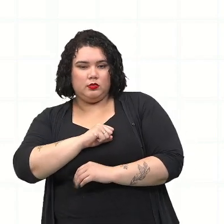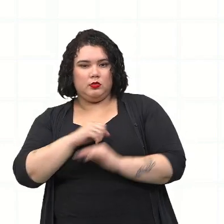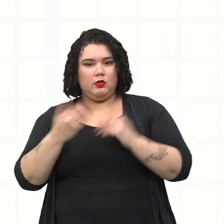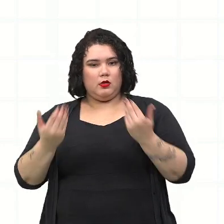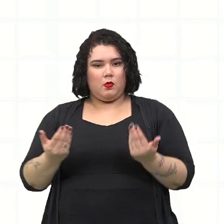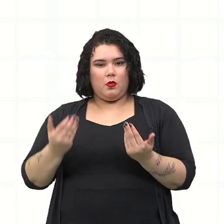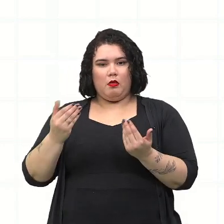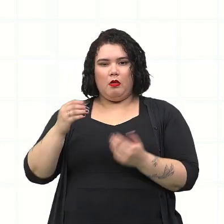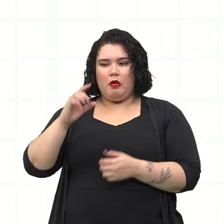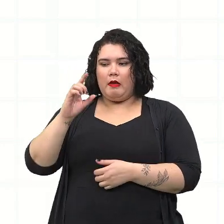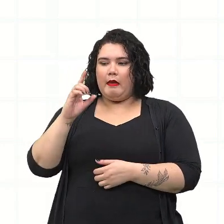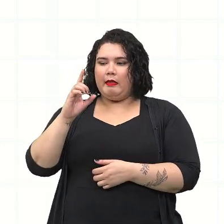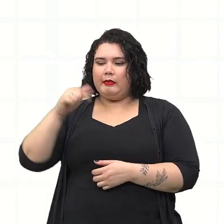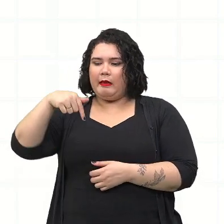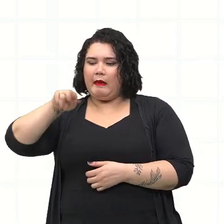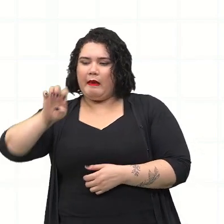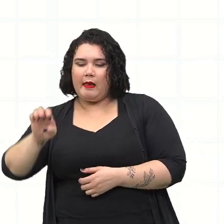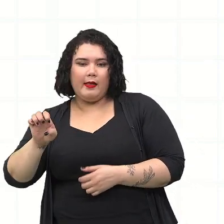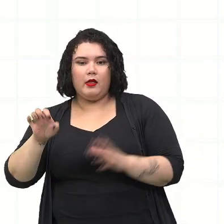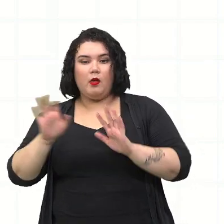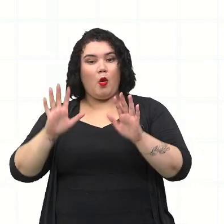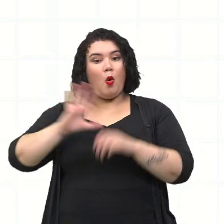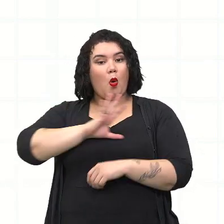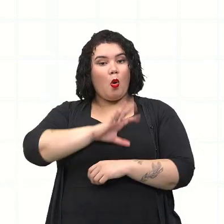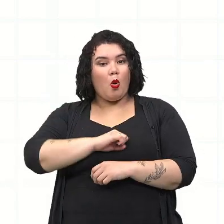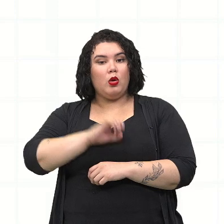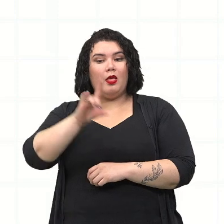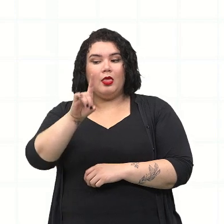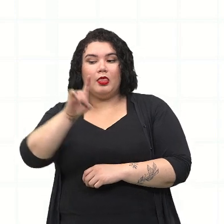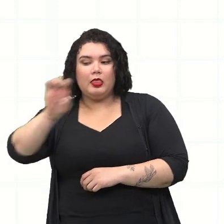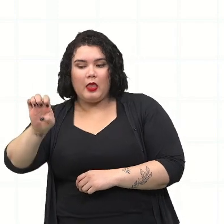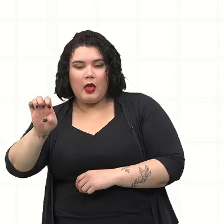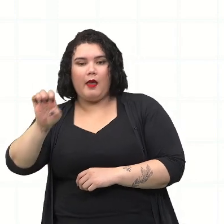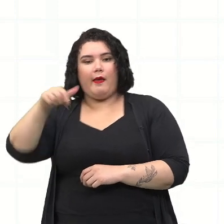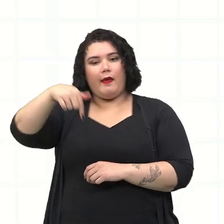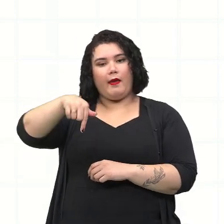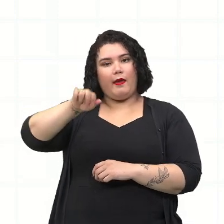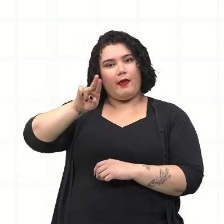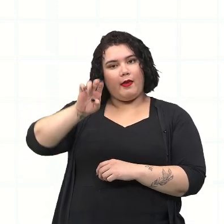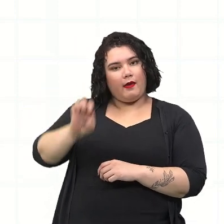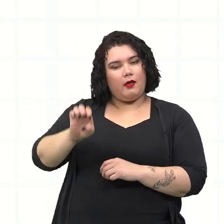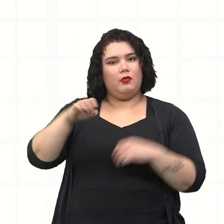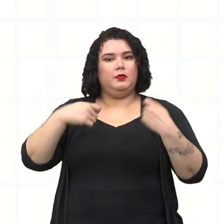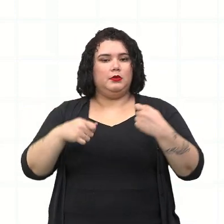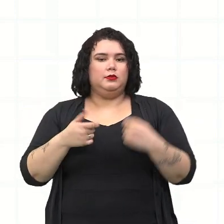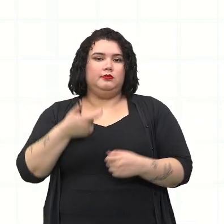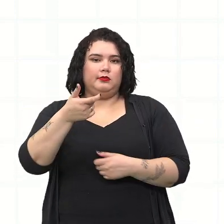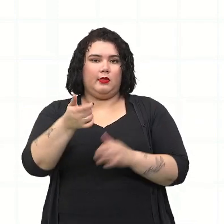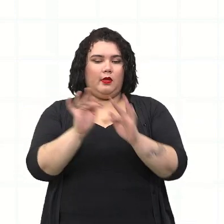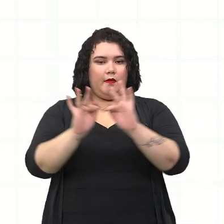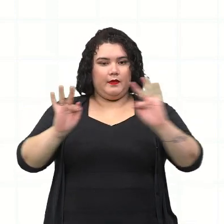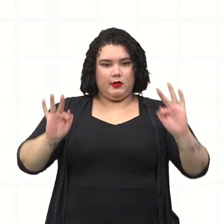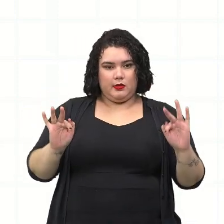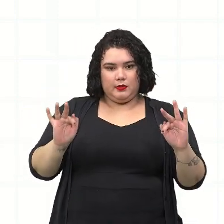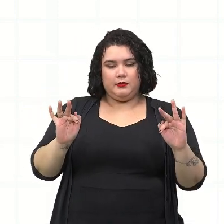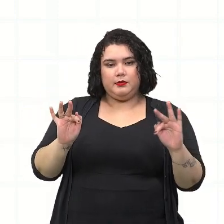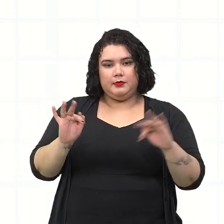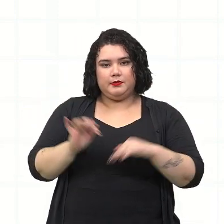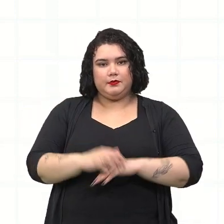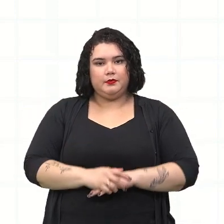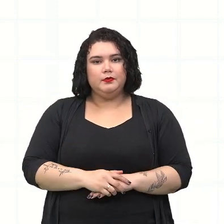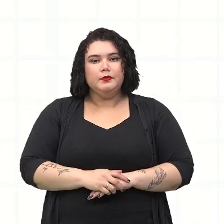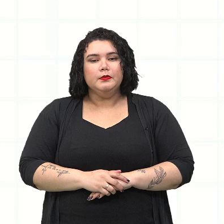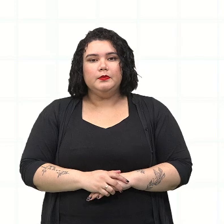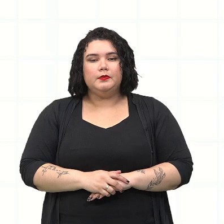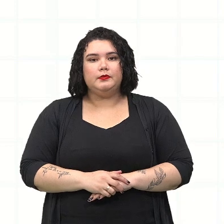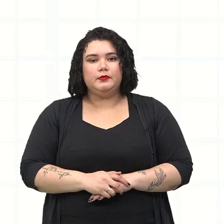dê algo. Esta é a comida, e aí eu preciso do de aqui, como aparece bem aqui, de que mais